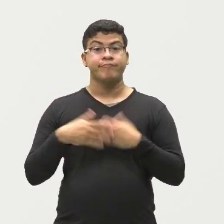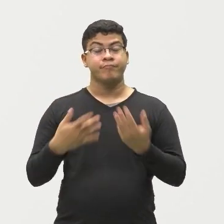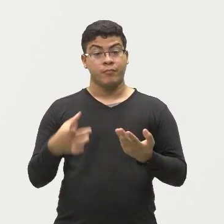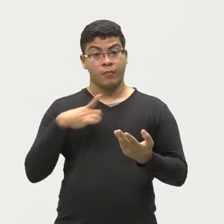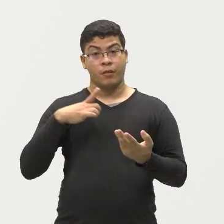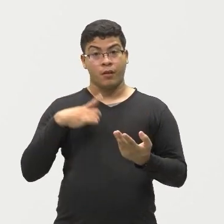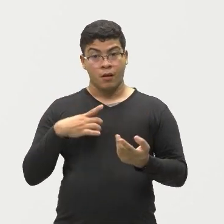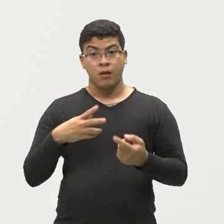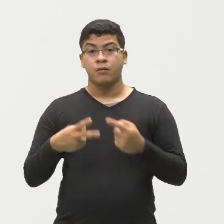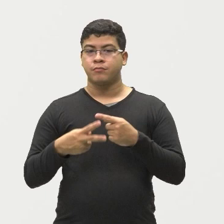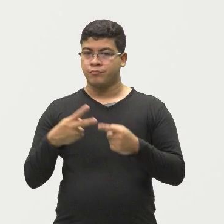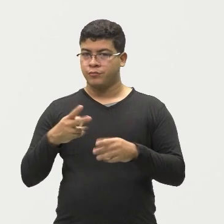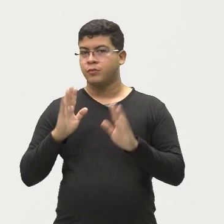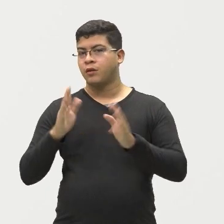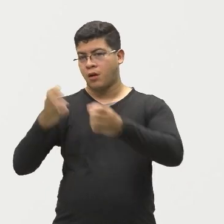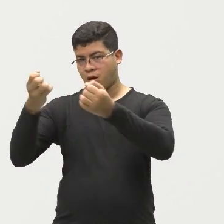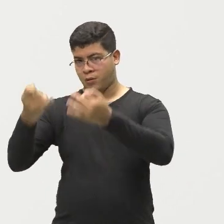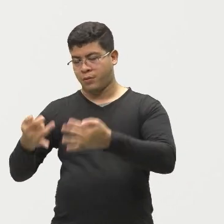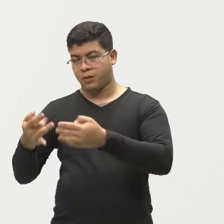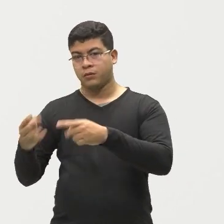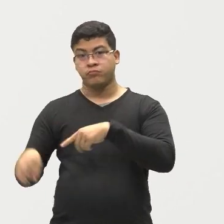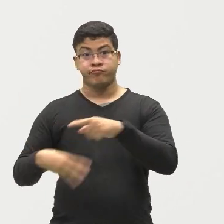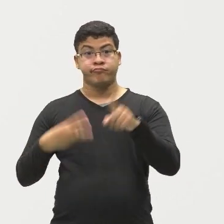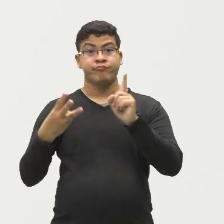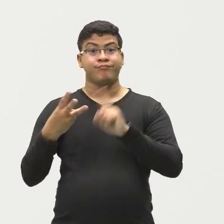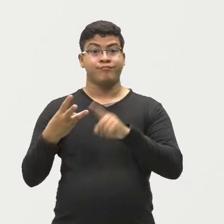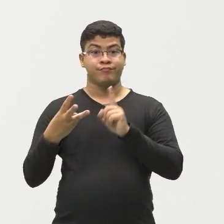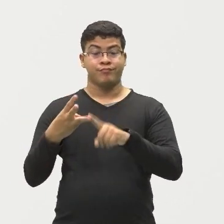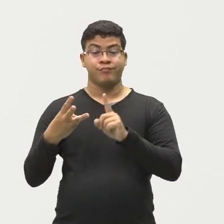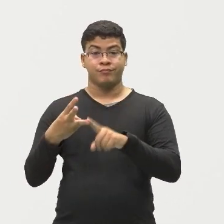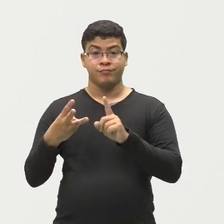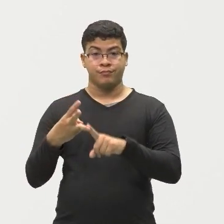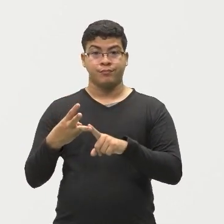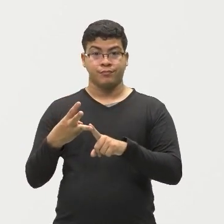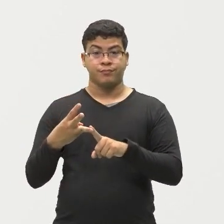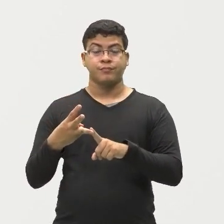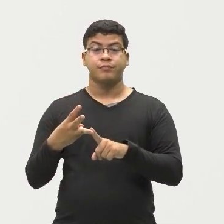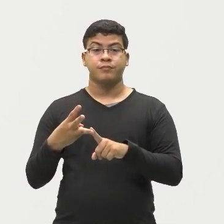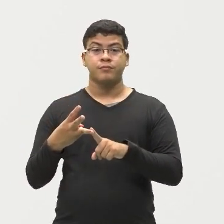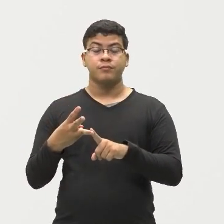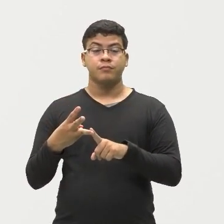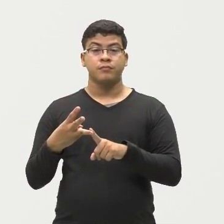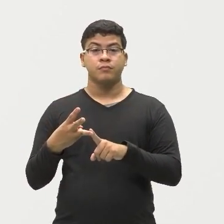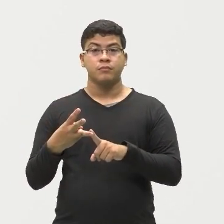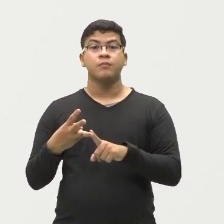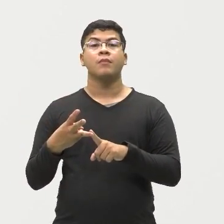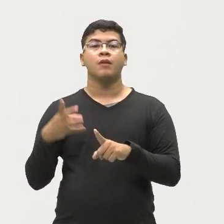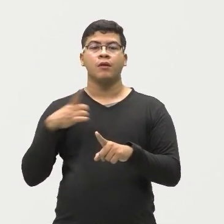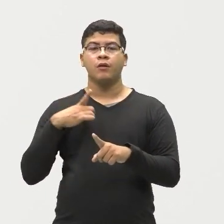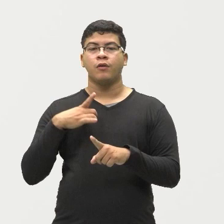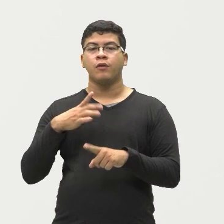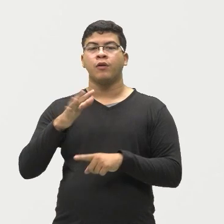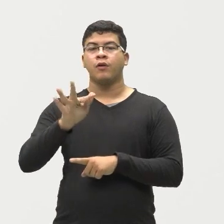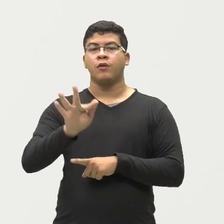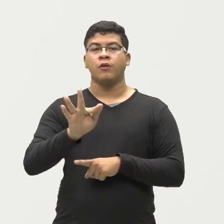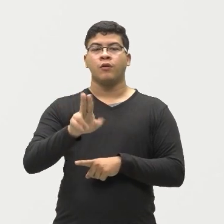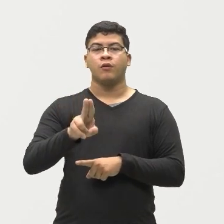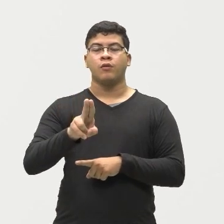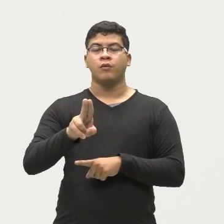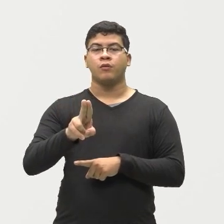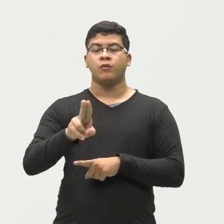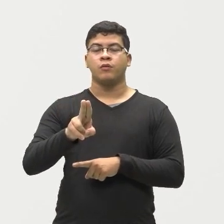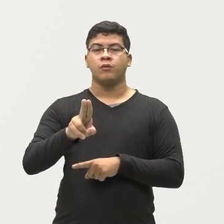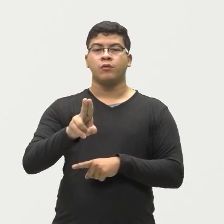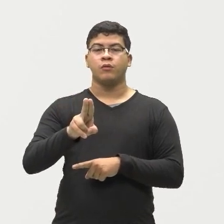de bactéria, nós temos também doenças que são ocasionadas ali por fungos. No caso